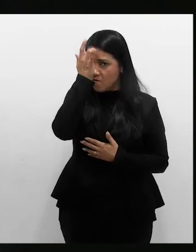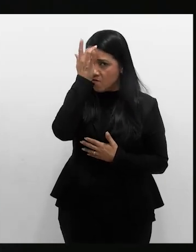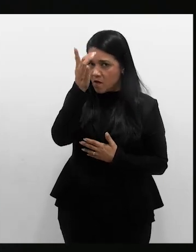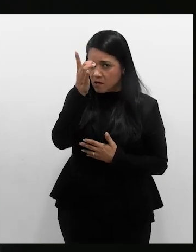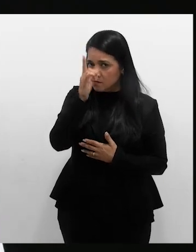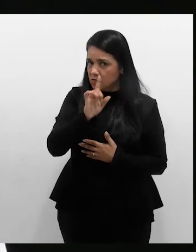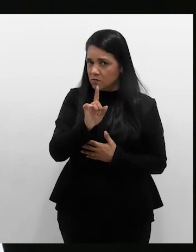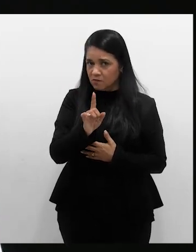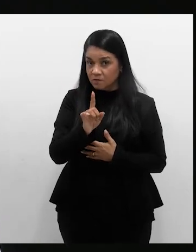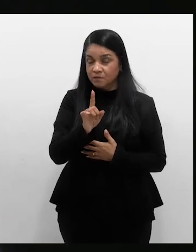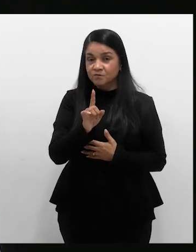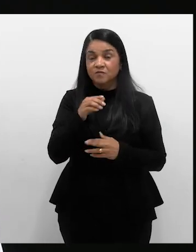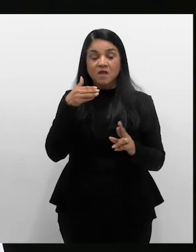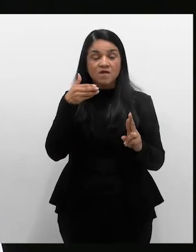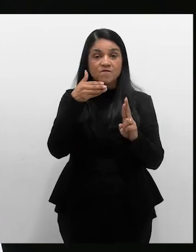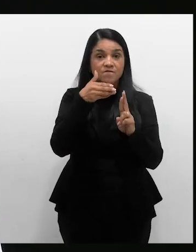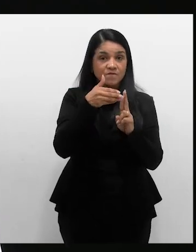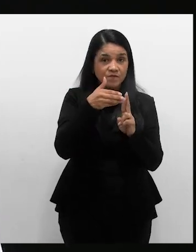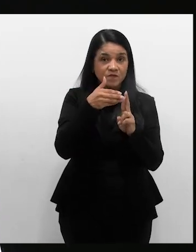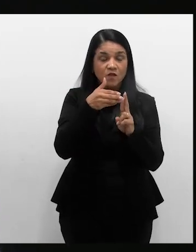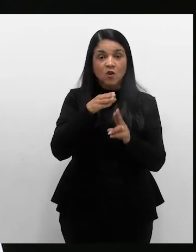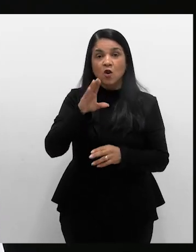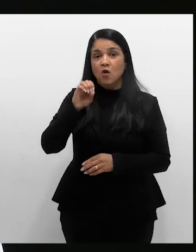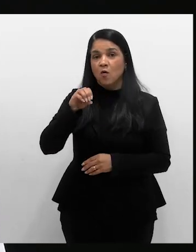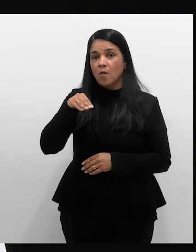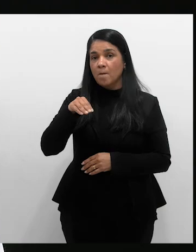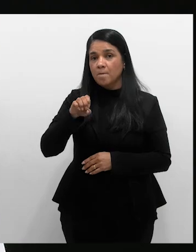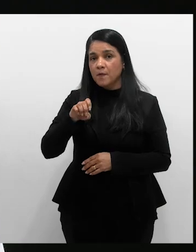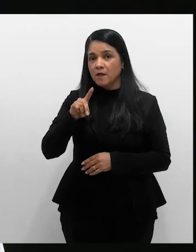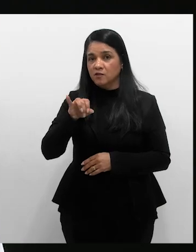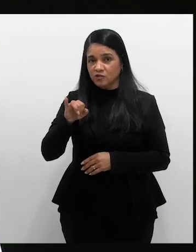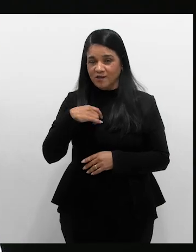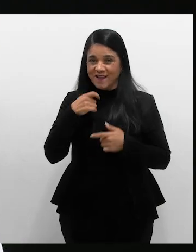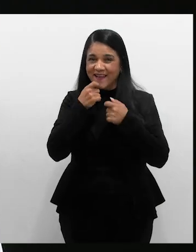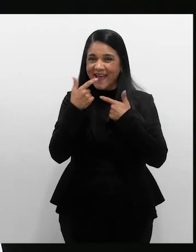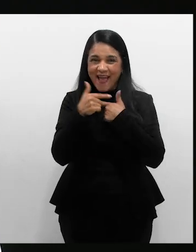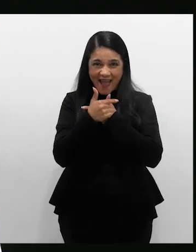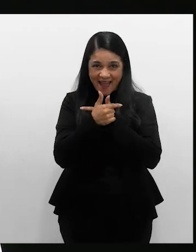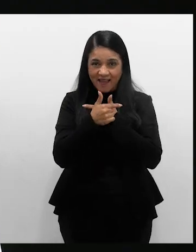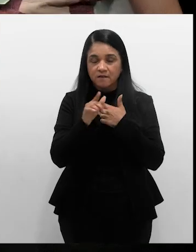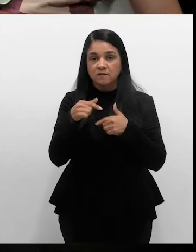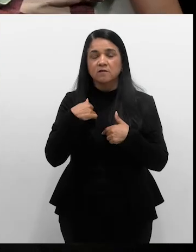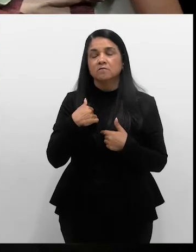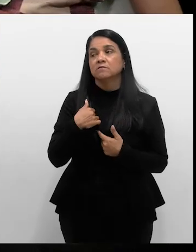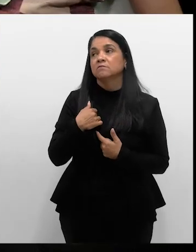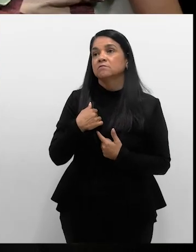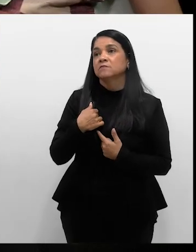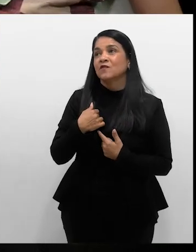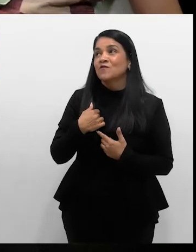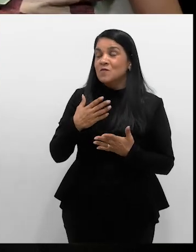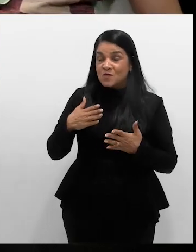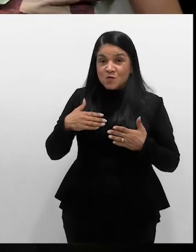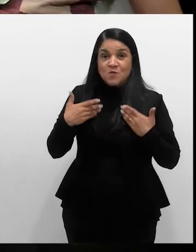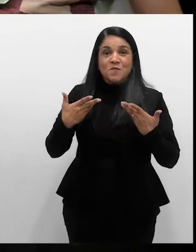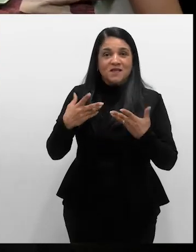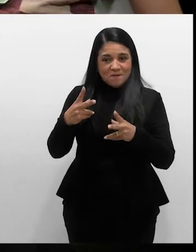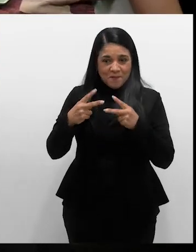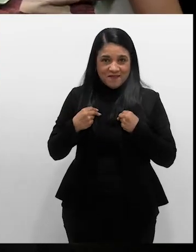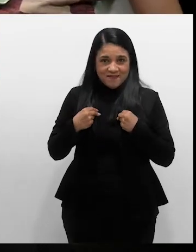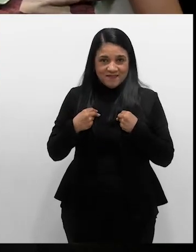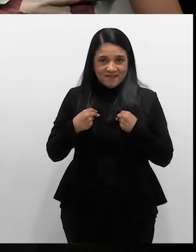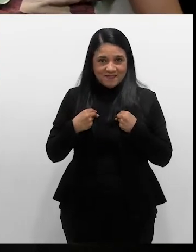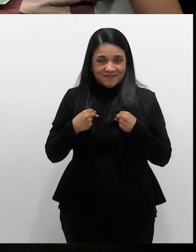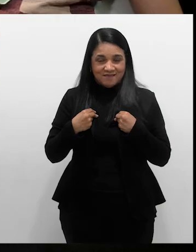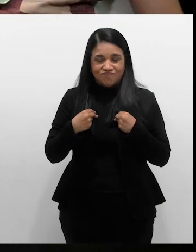tão fácil termos obras referenciais em comédia, e essa é uma delas. Você sabe que, assim, foi uma grata